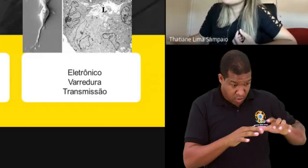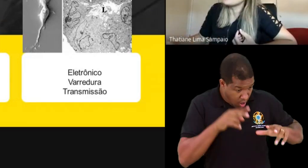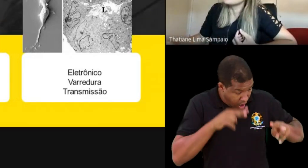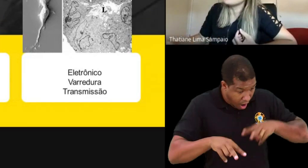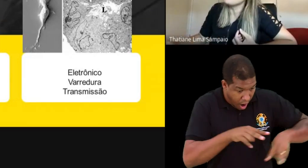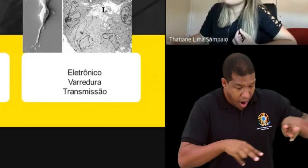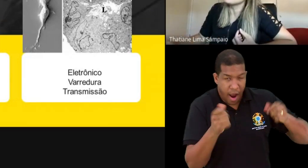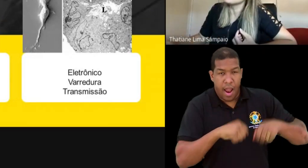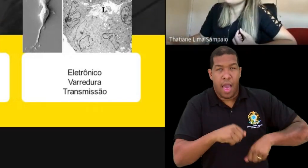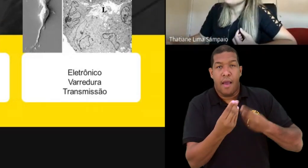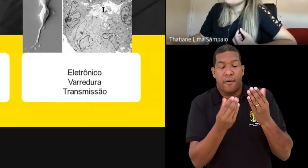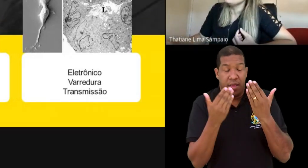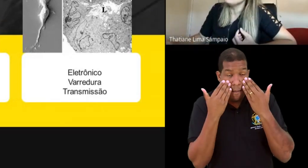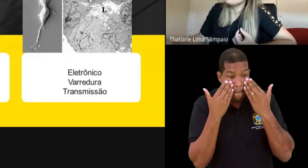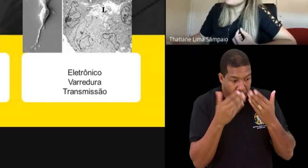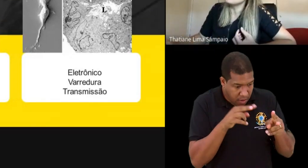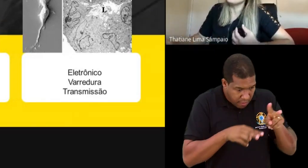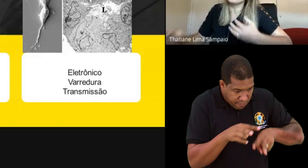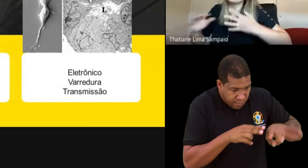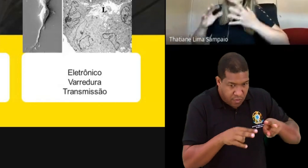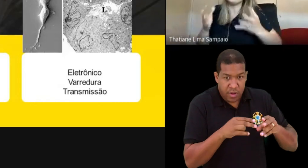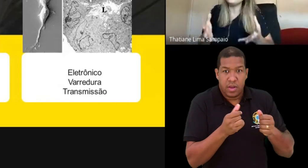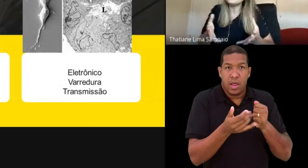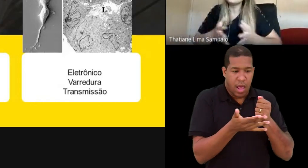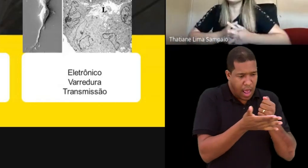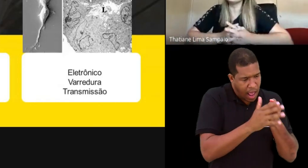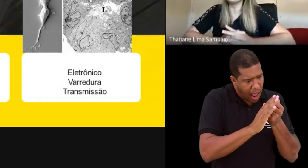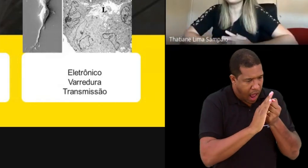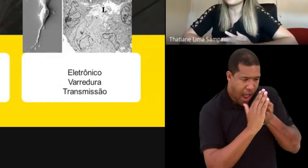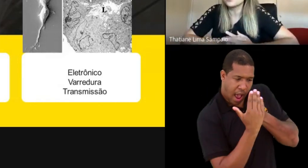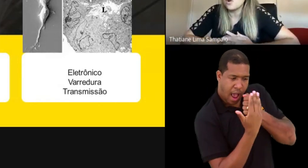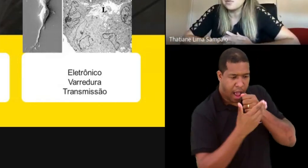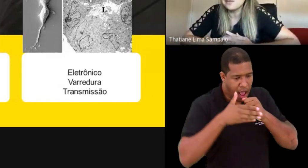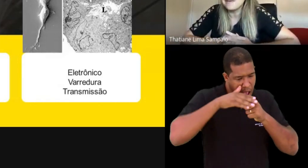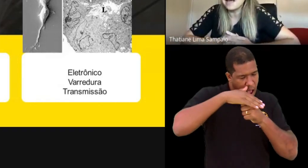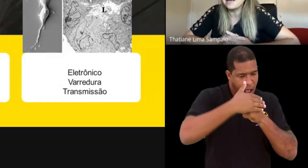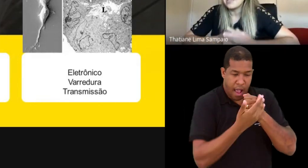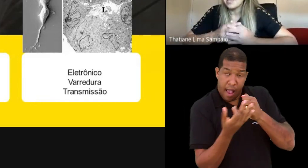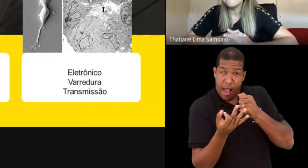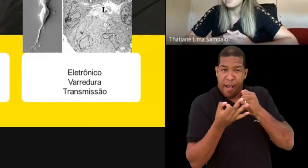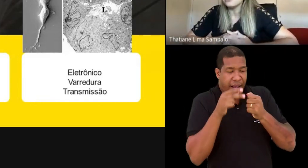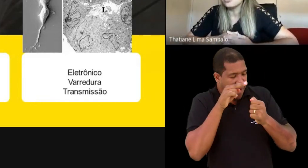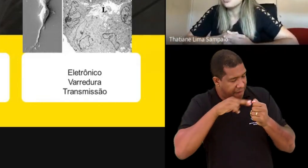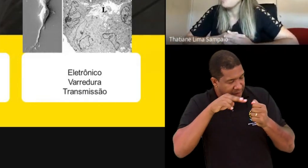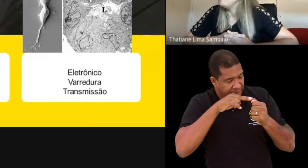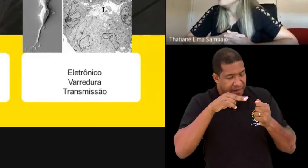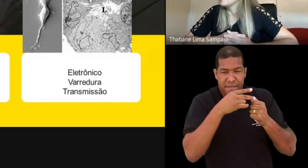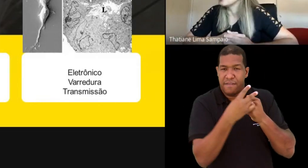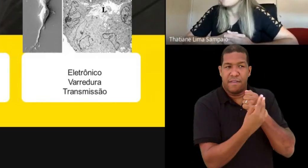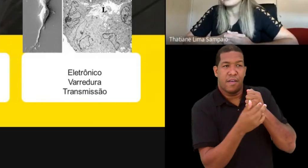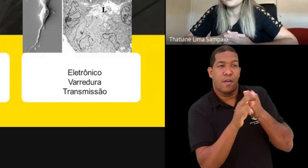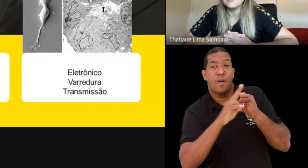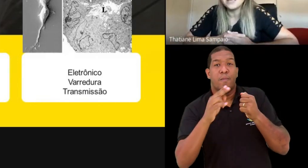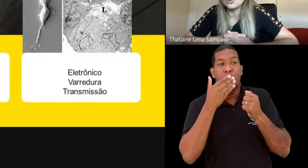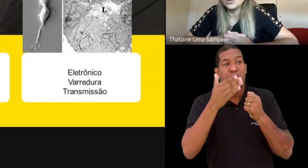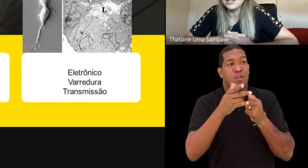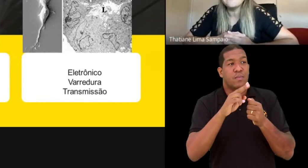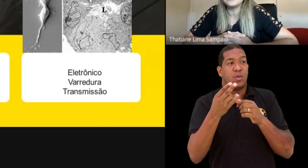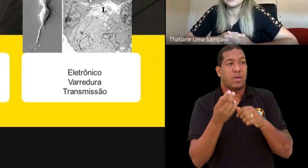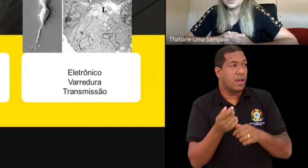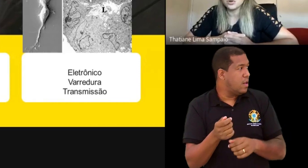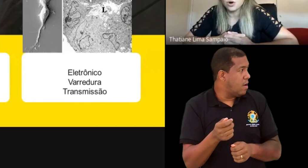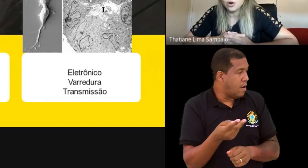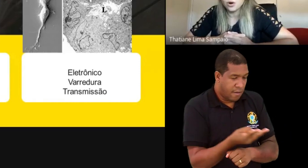você consegue ter a formação de uma imagem de superfície, quando é um microscópio que pega a imagem de superfície, que é chamado de